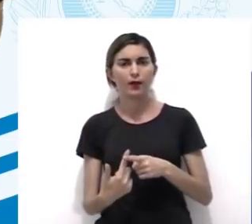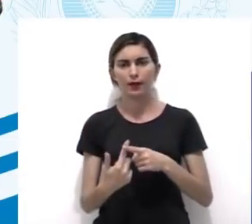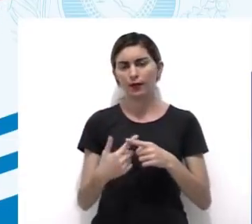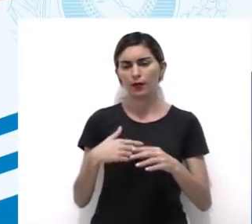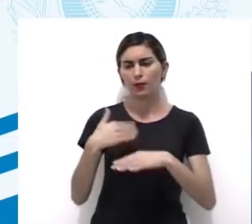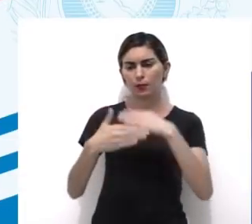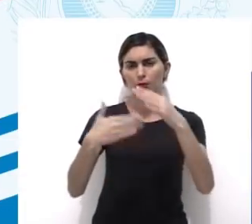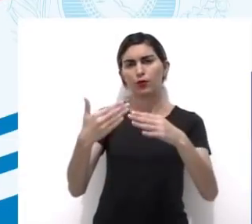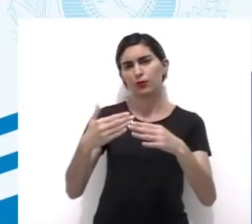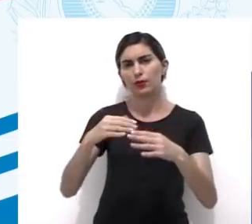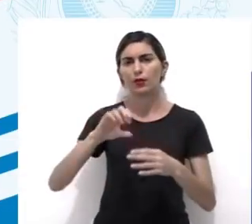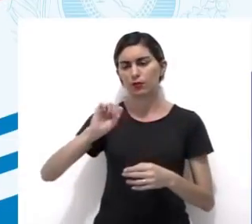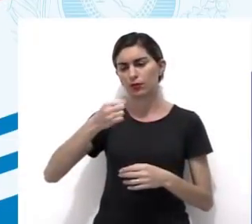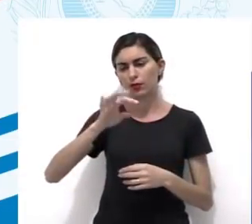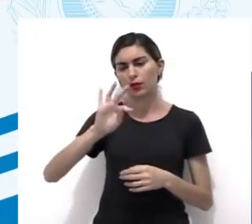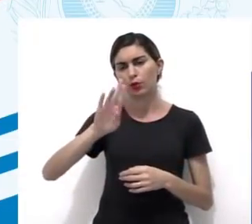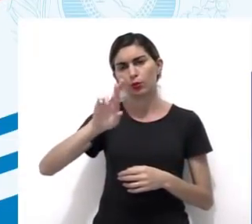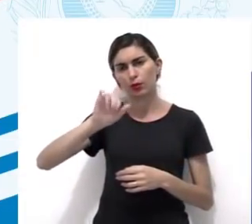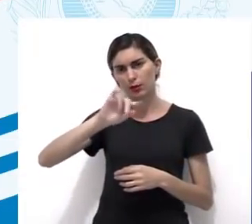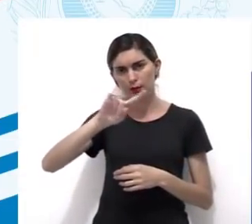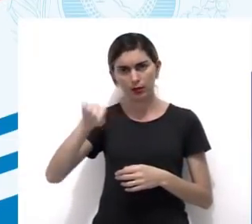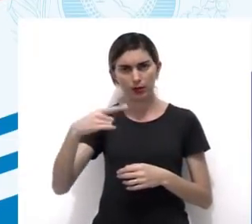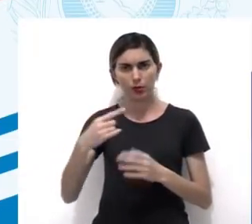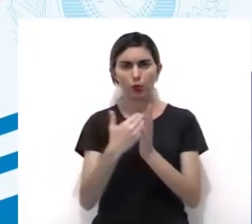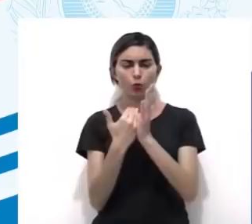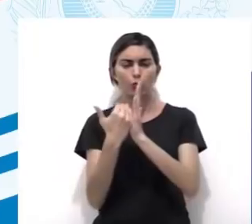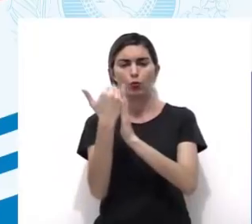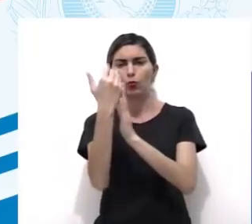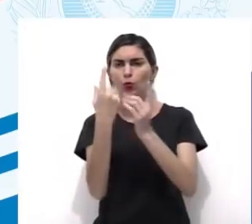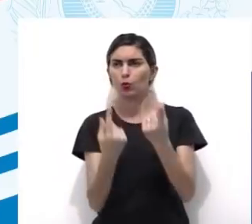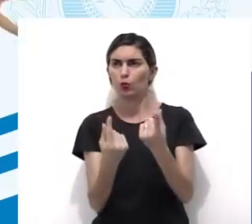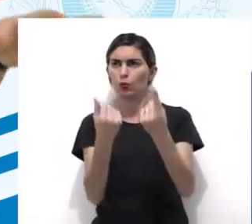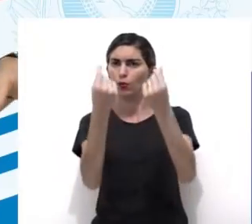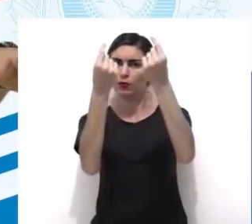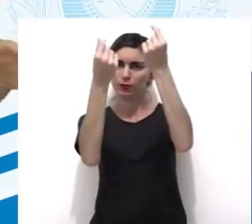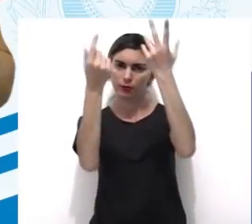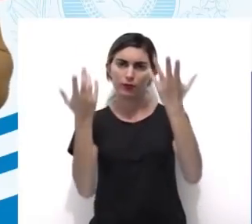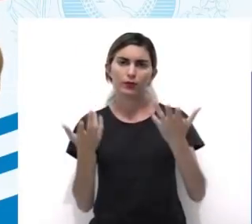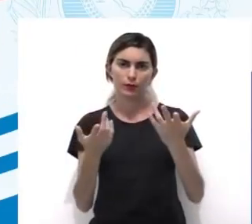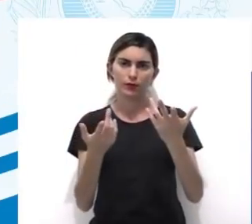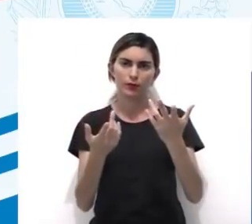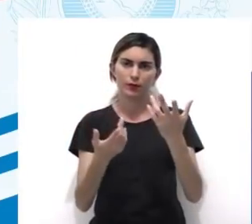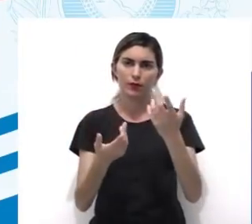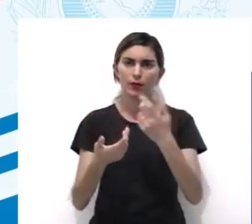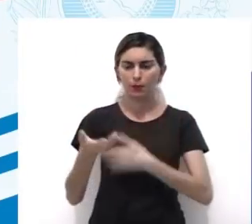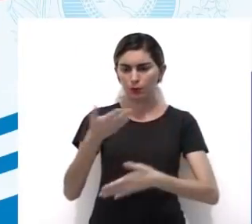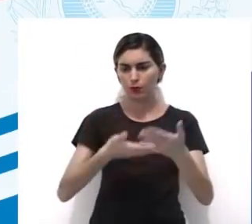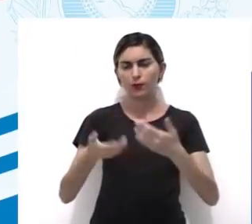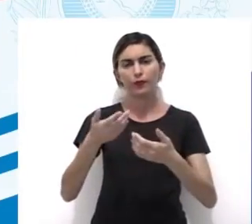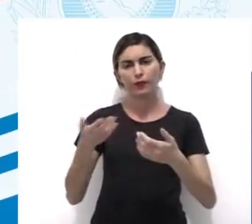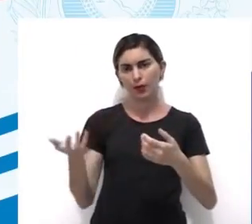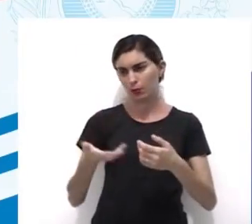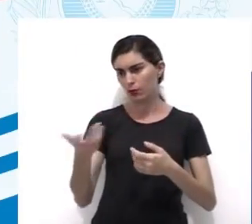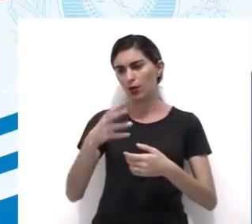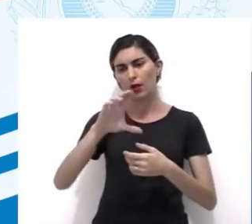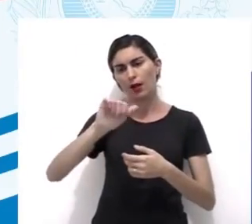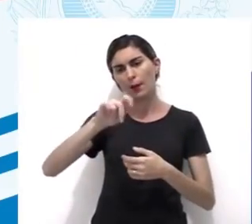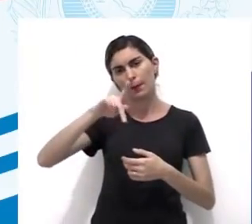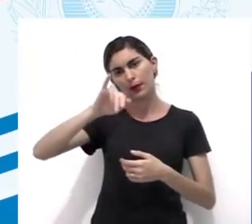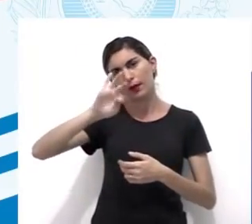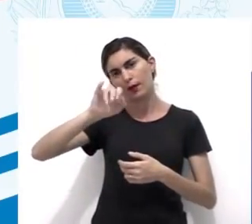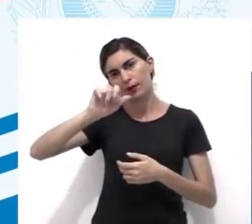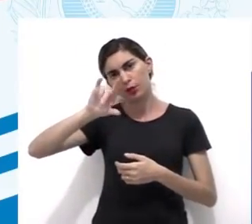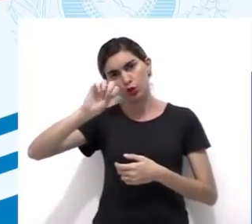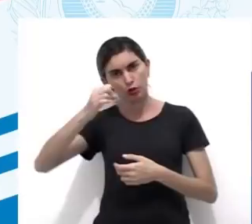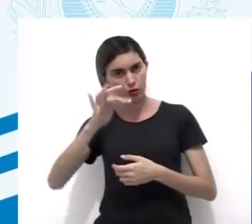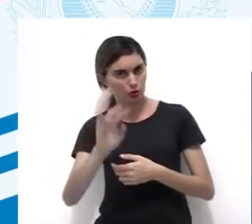um processo de saturação. O próprio excedente econômico dentro do modo de produção capitalista, ele é uma consequência